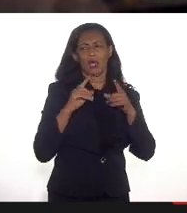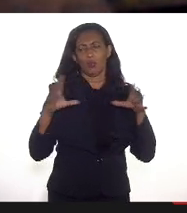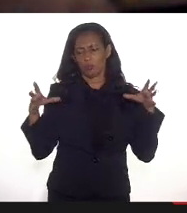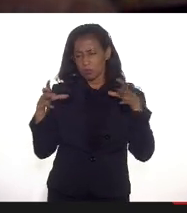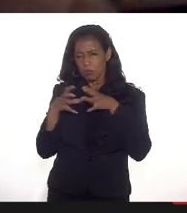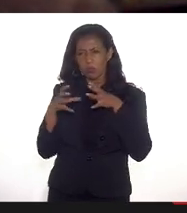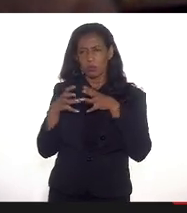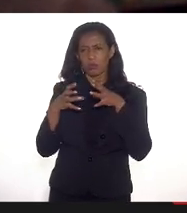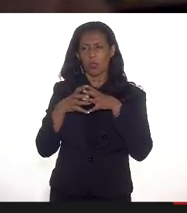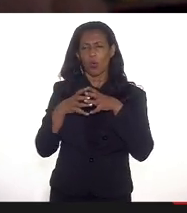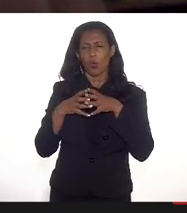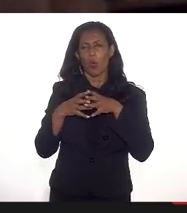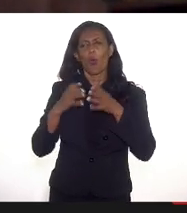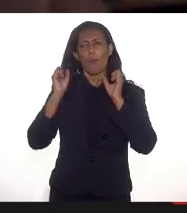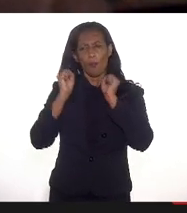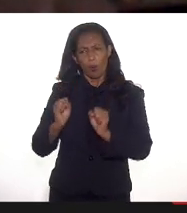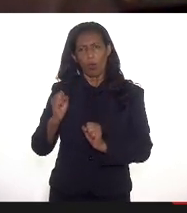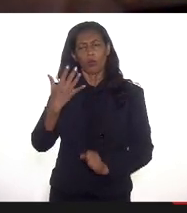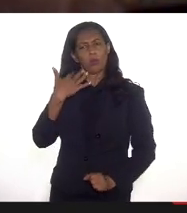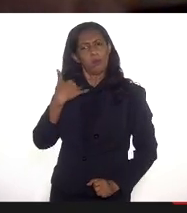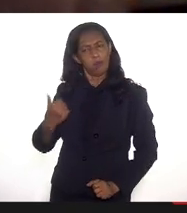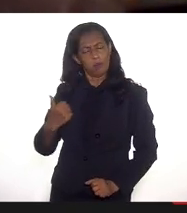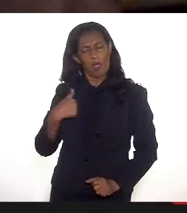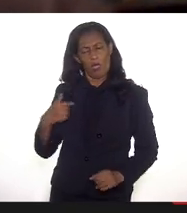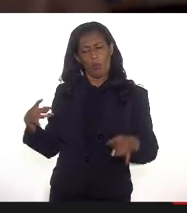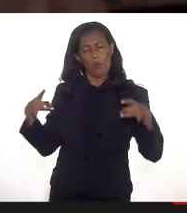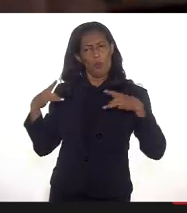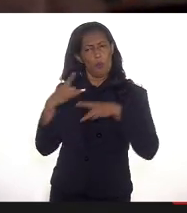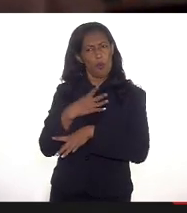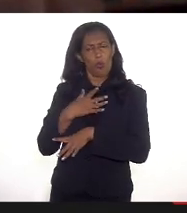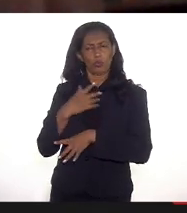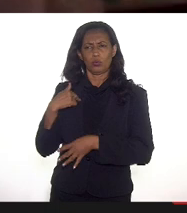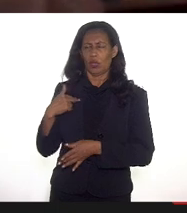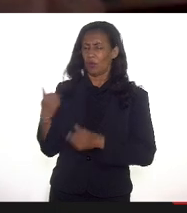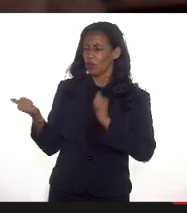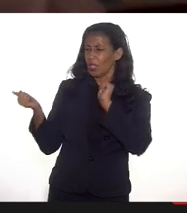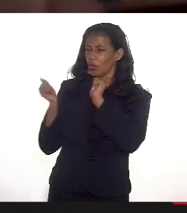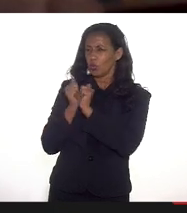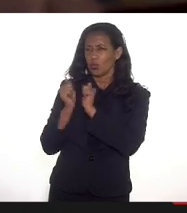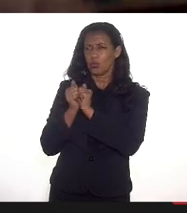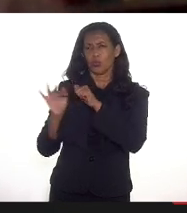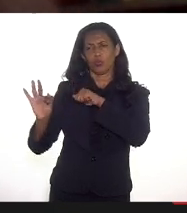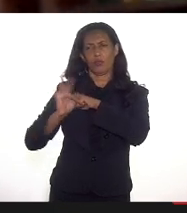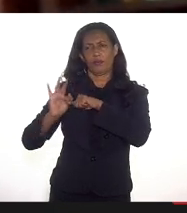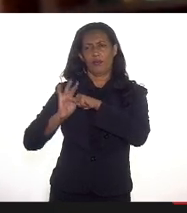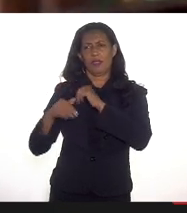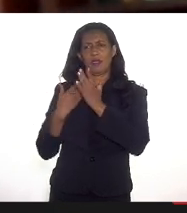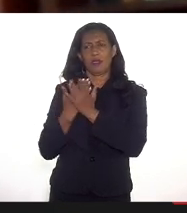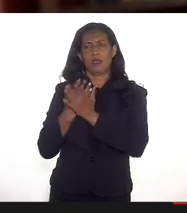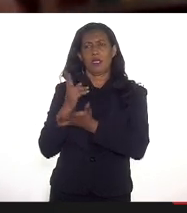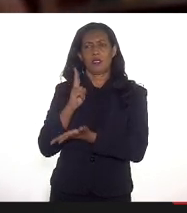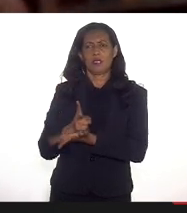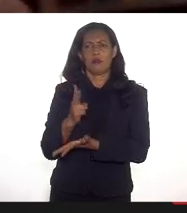e contem sempre comigo. Porque deve é, sempre estarei ao lado da FAETEC.